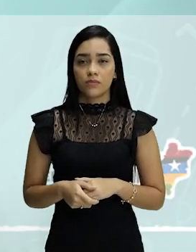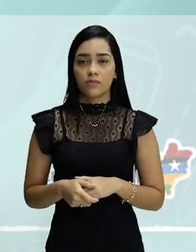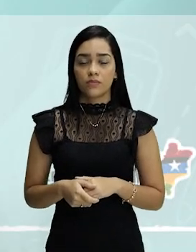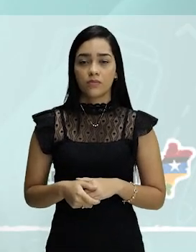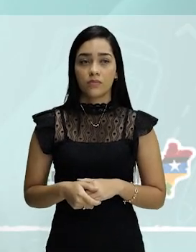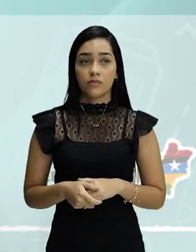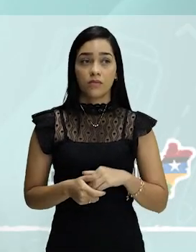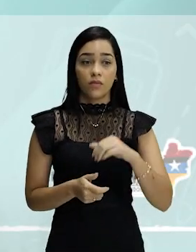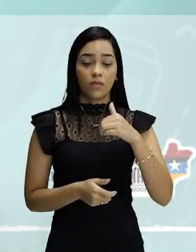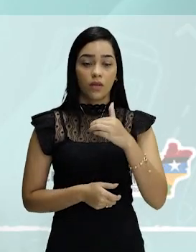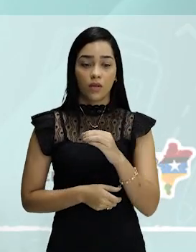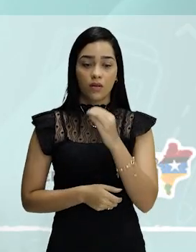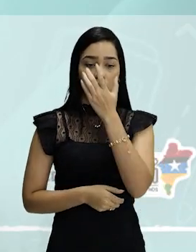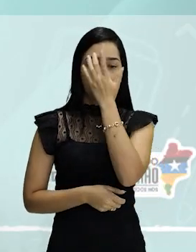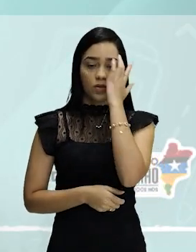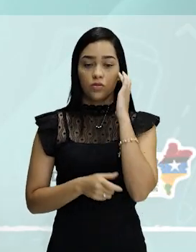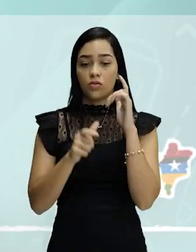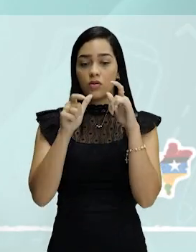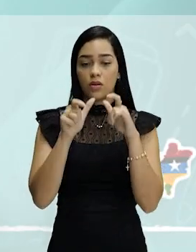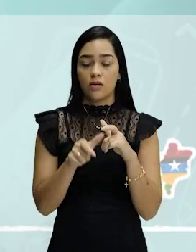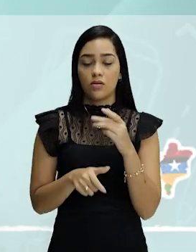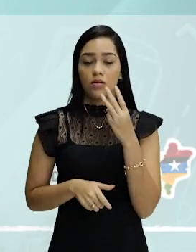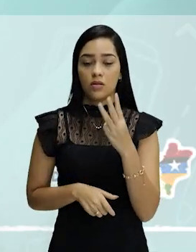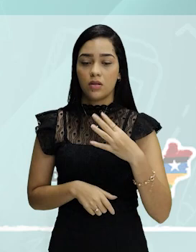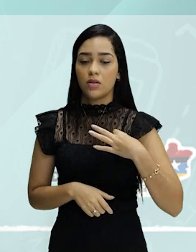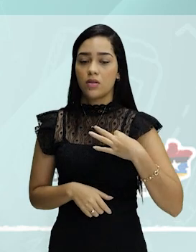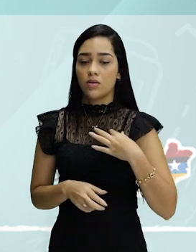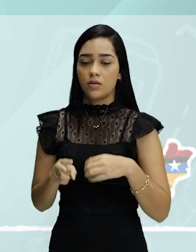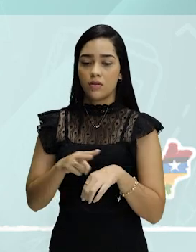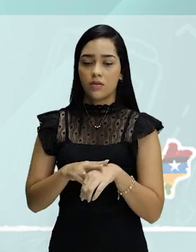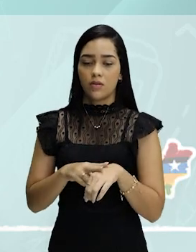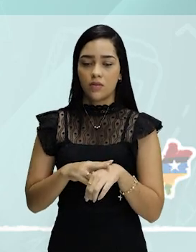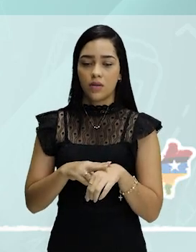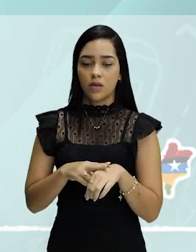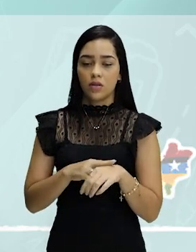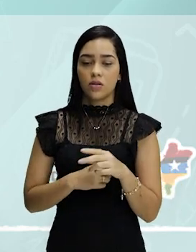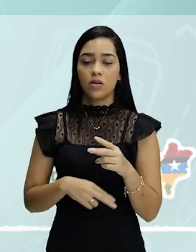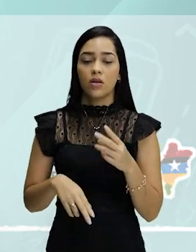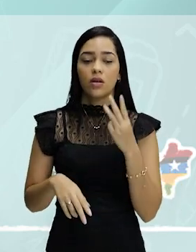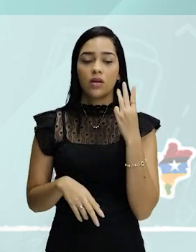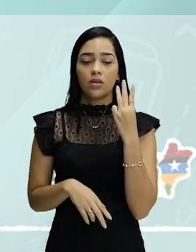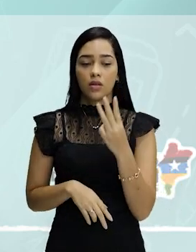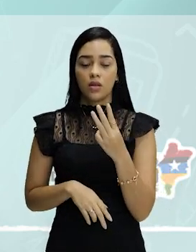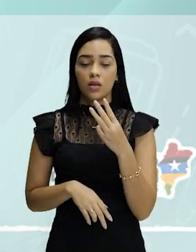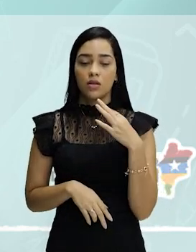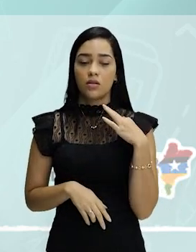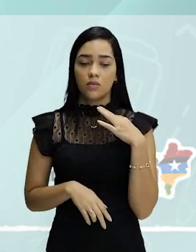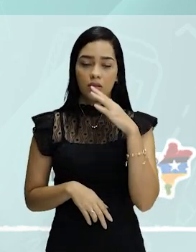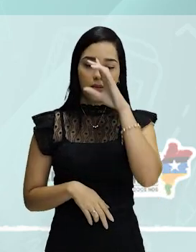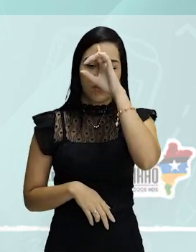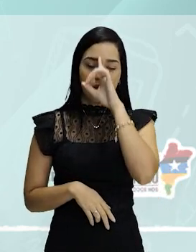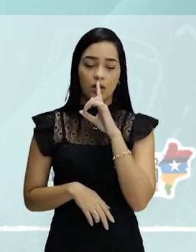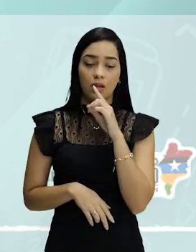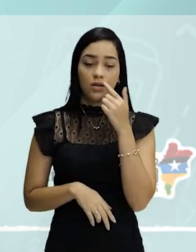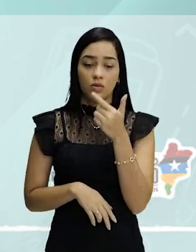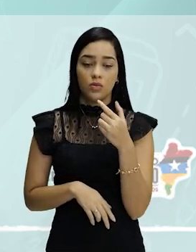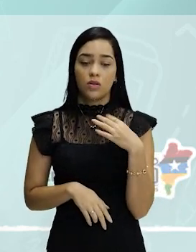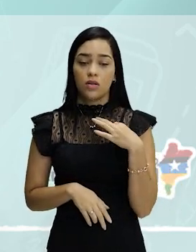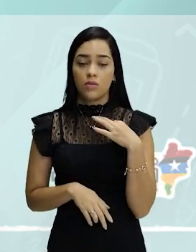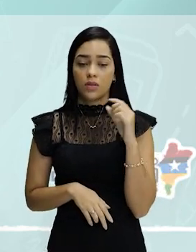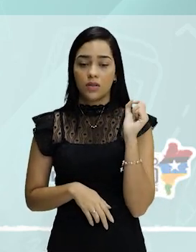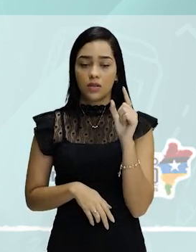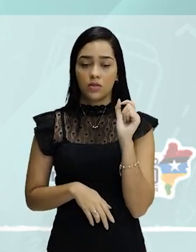Há 10 pessoas em um local, sendo 3 com camisas verdes, 3 com